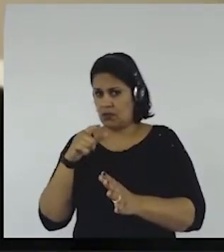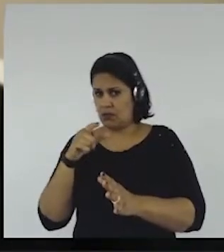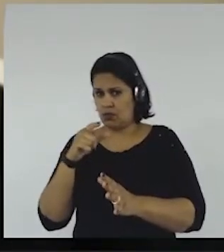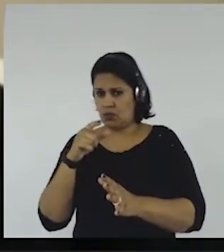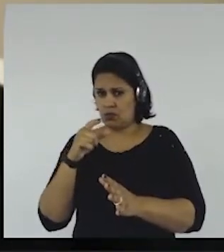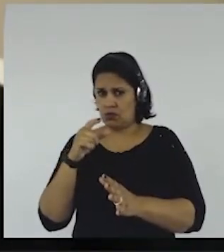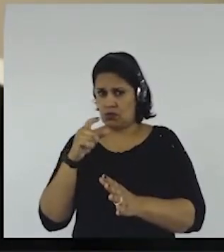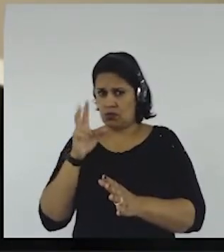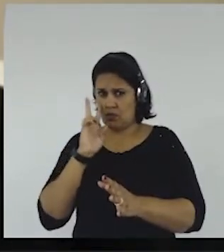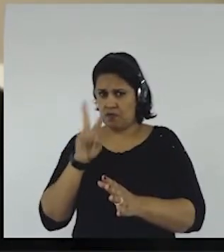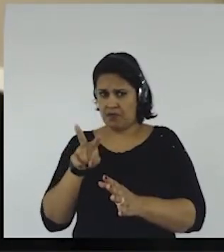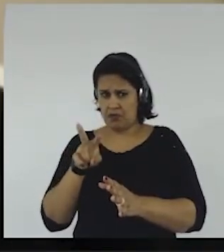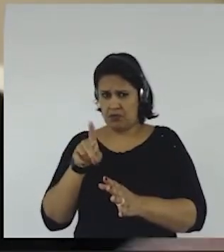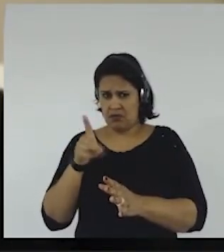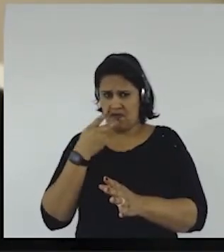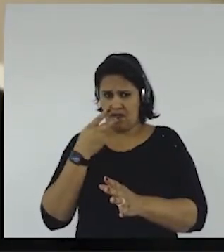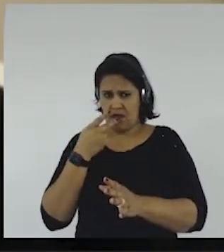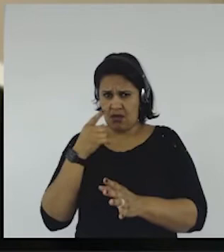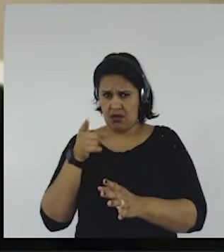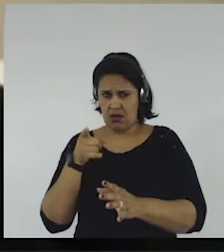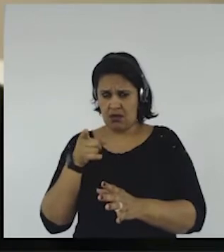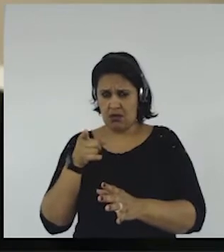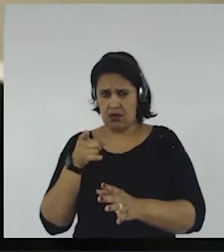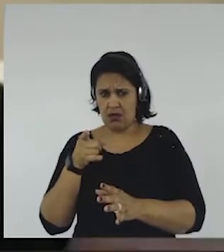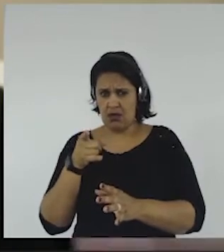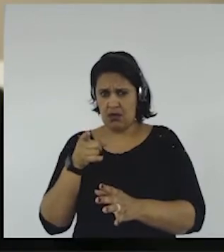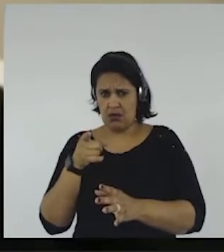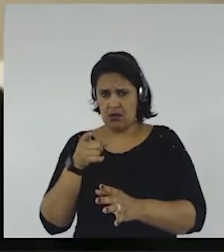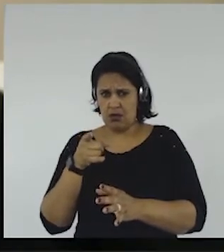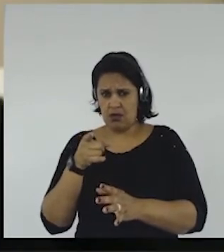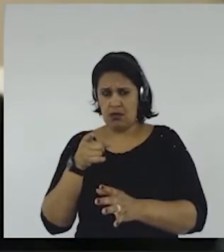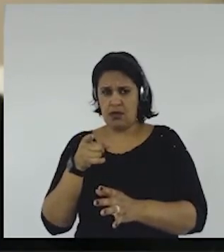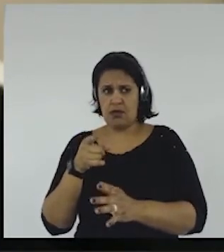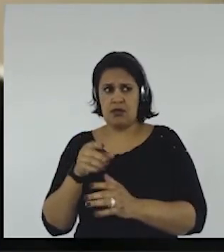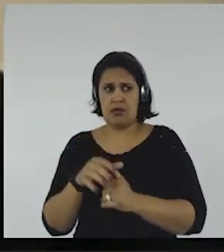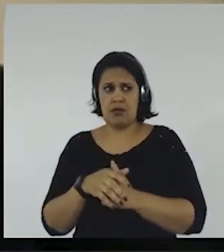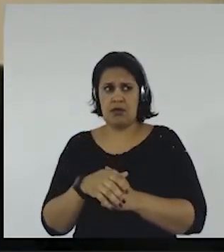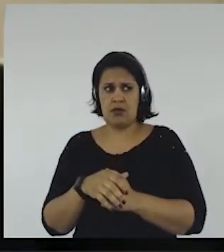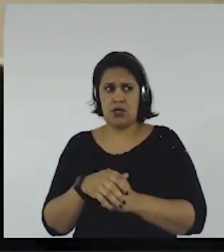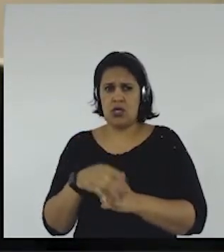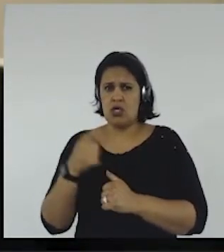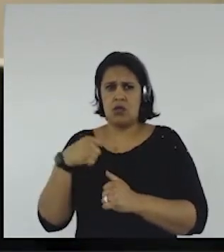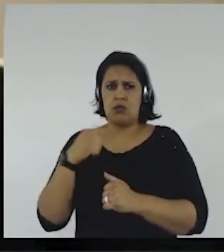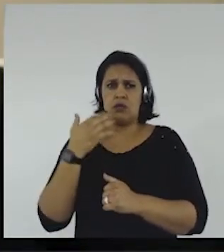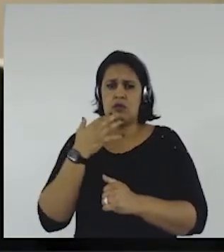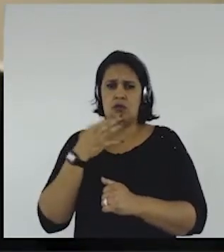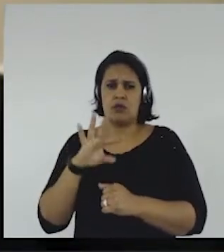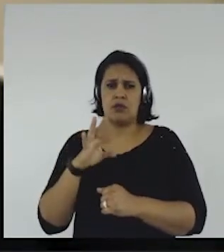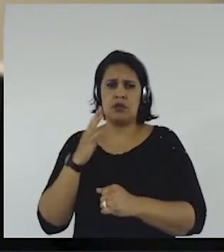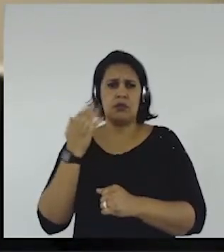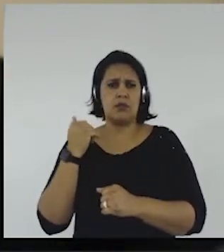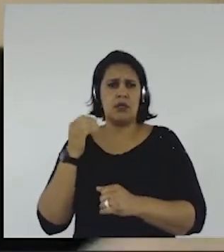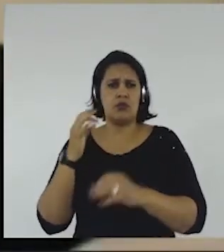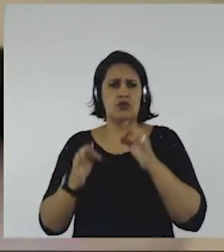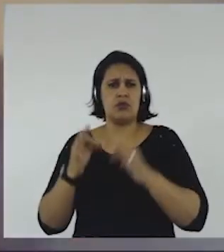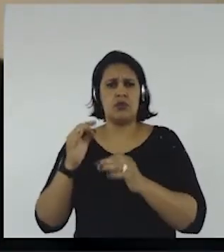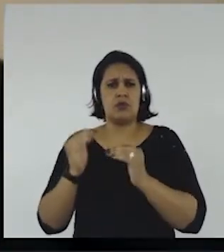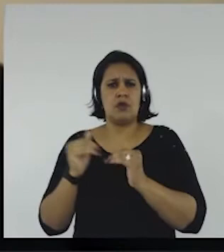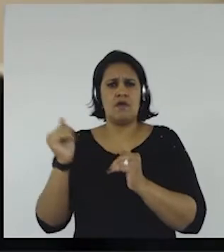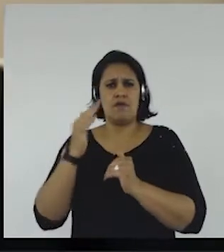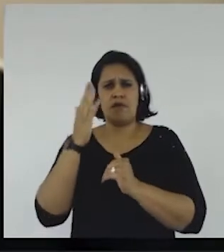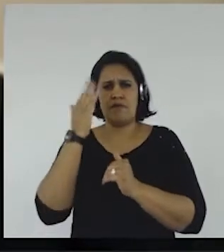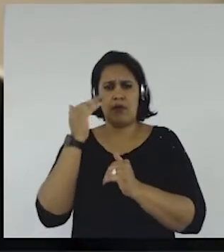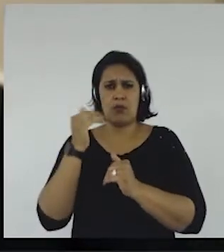dizer ou se saber a origem de um jurista muito famoso. É como se ele surgisse